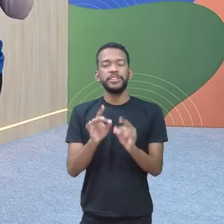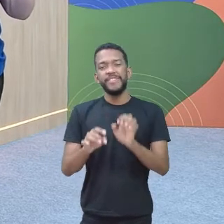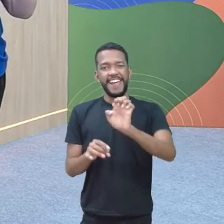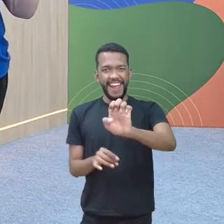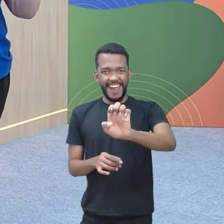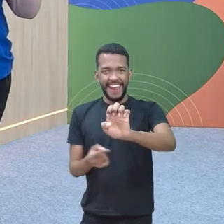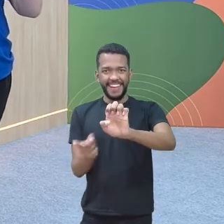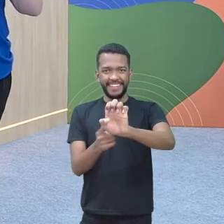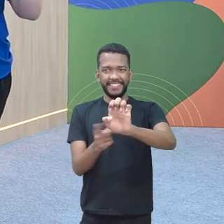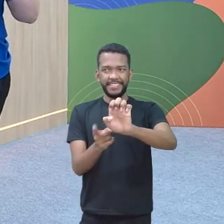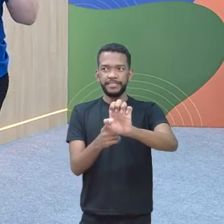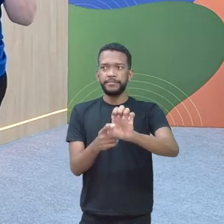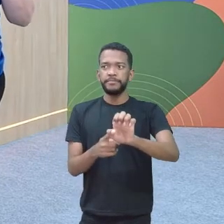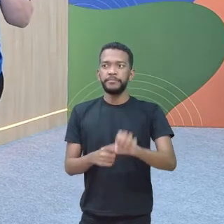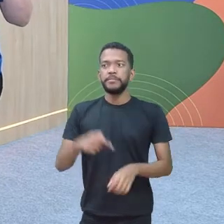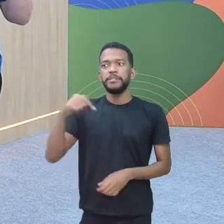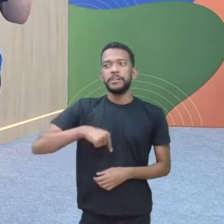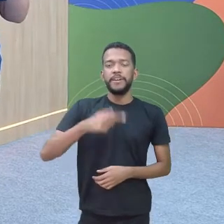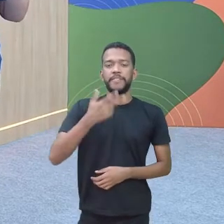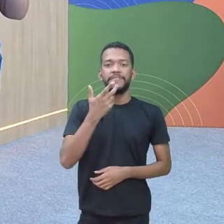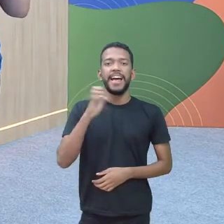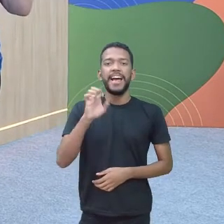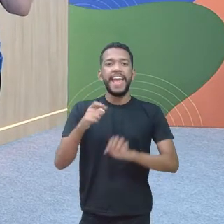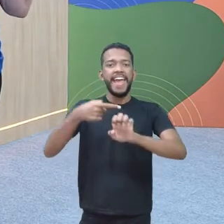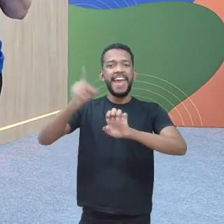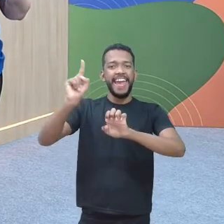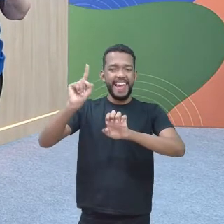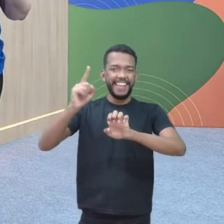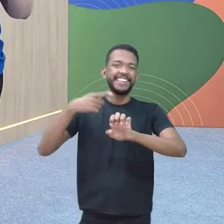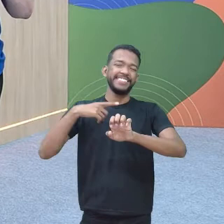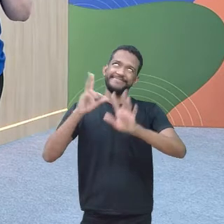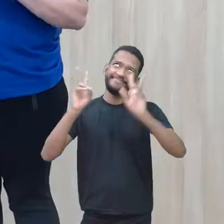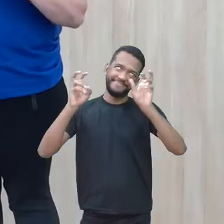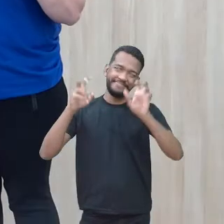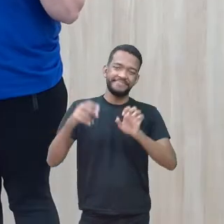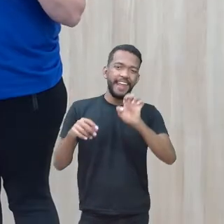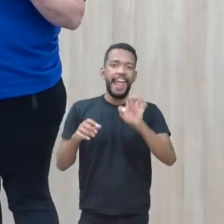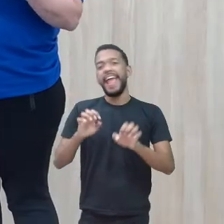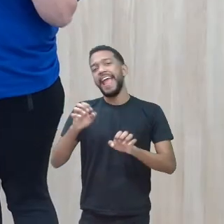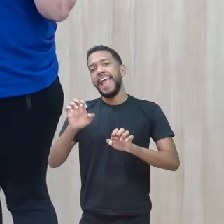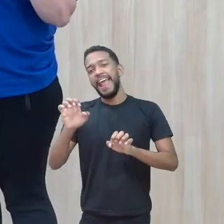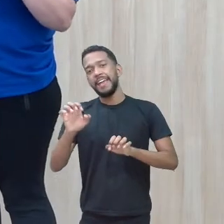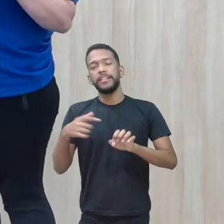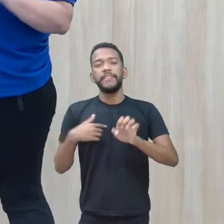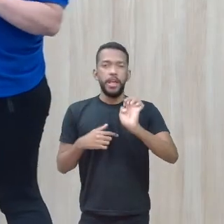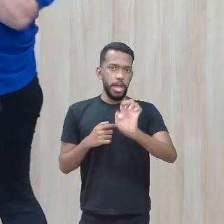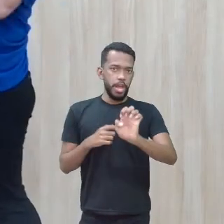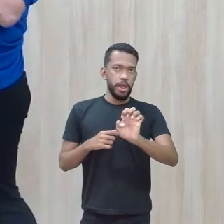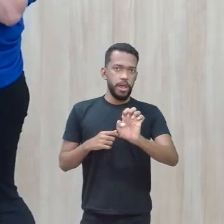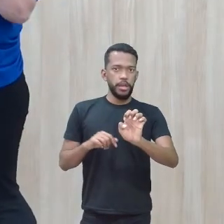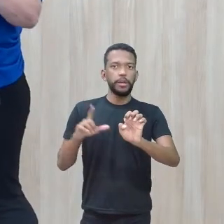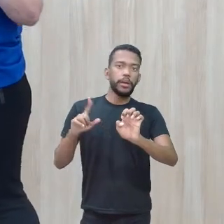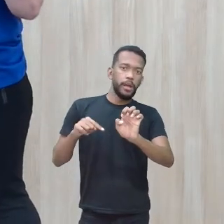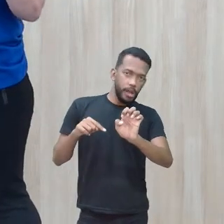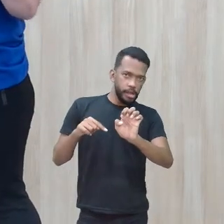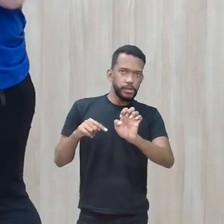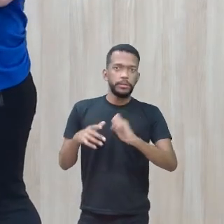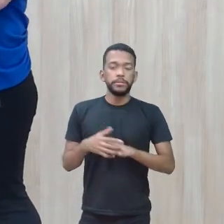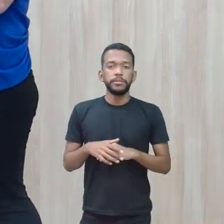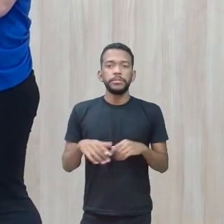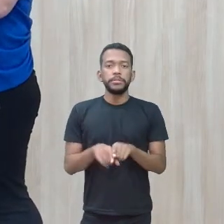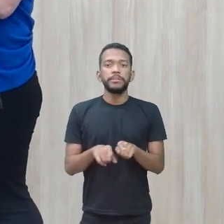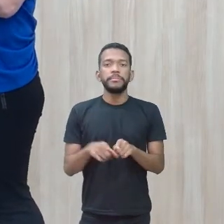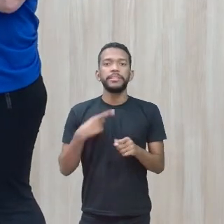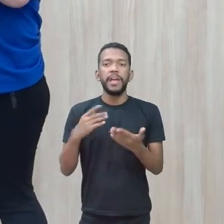é? Aqui falamos não é? Se tem alguém que está na rede municipal, algum aluno inserido na